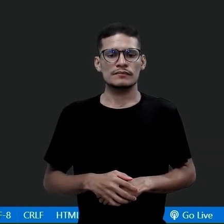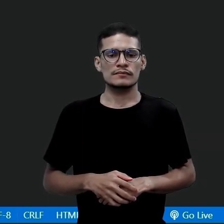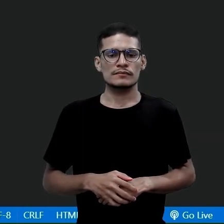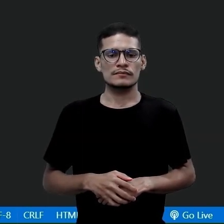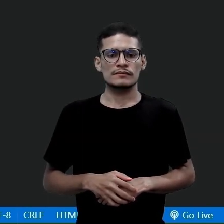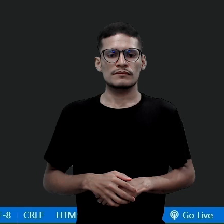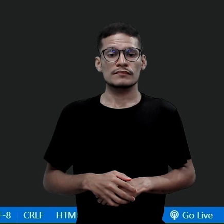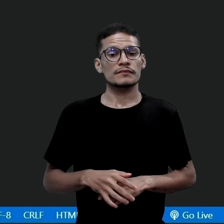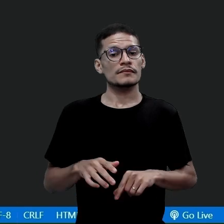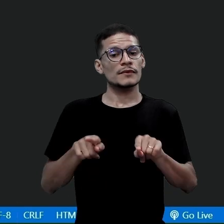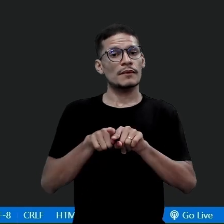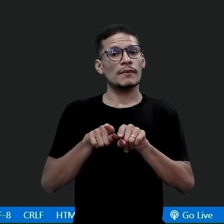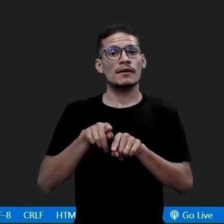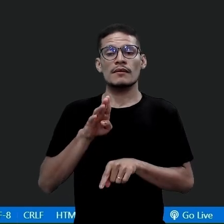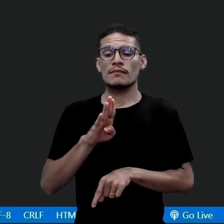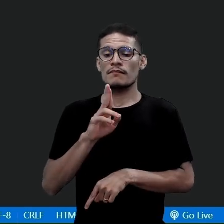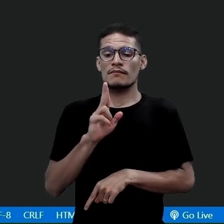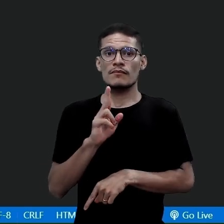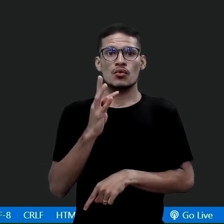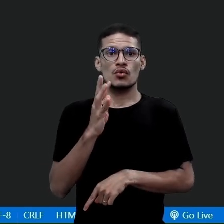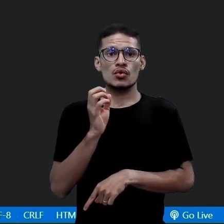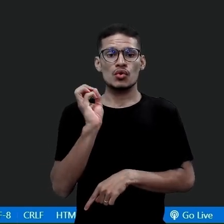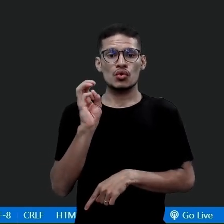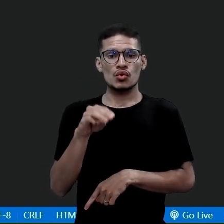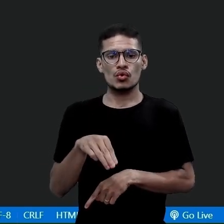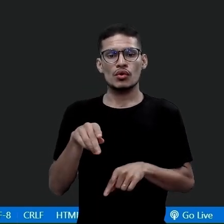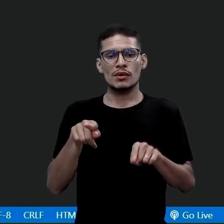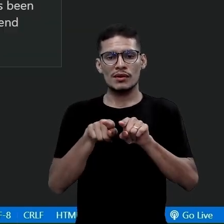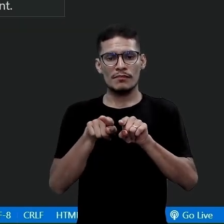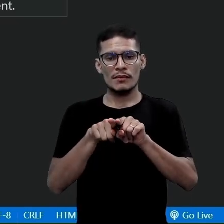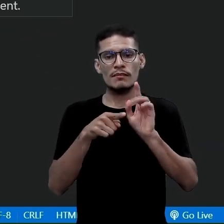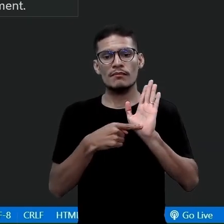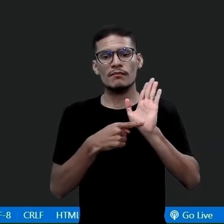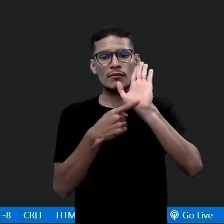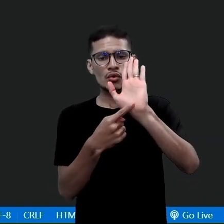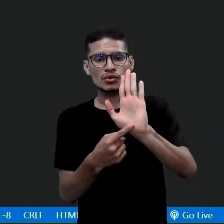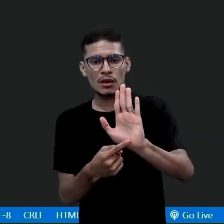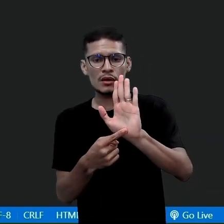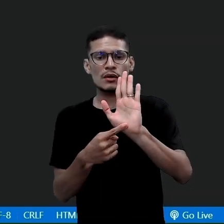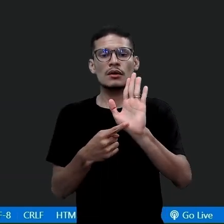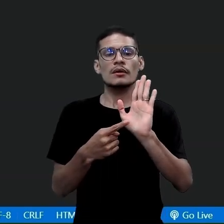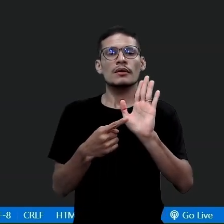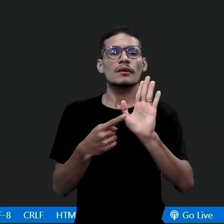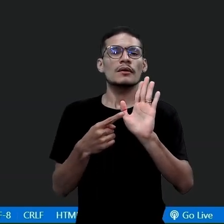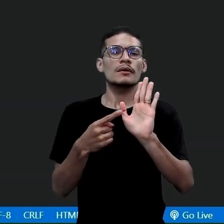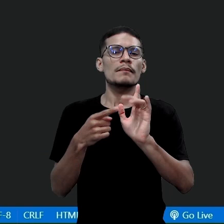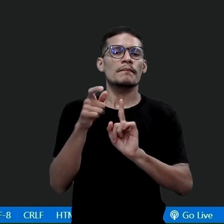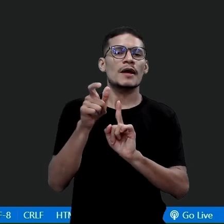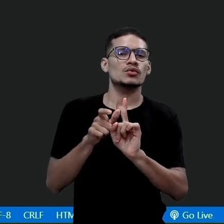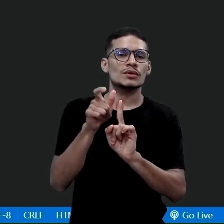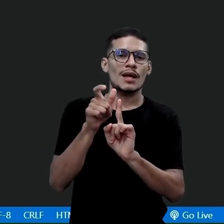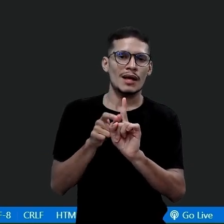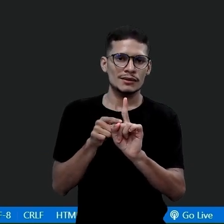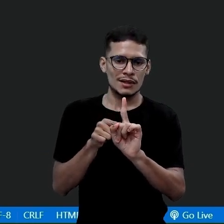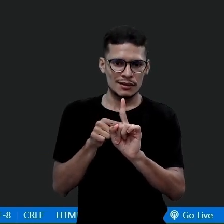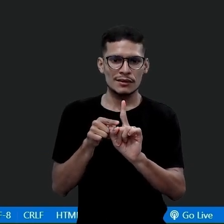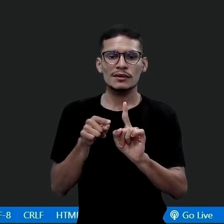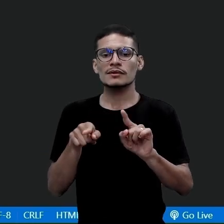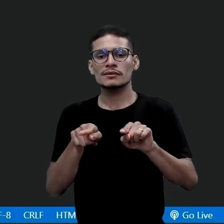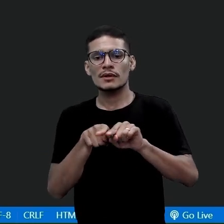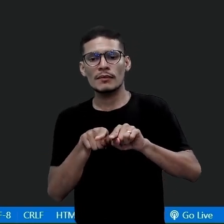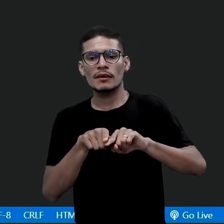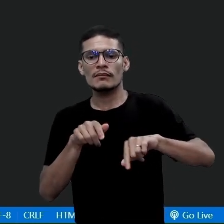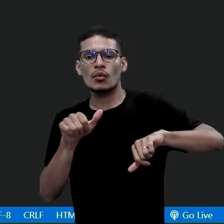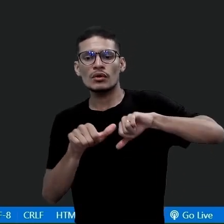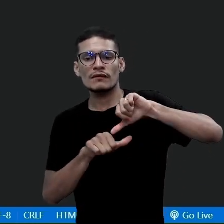Um botão com a ID exibir, o atributo onClick com a função exibir personagem e vou identificá-lo com a